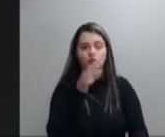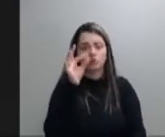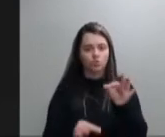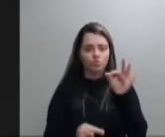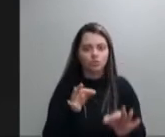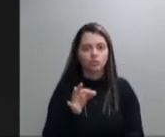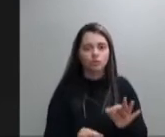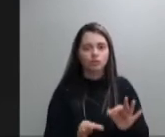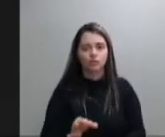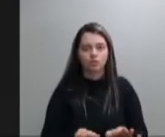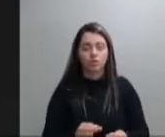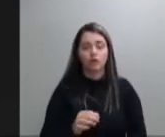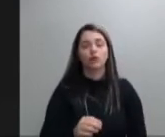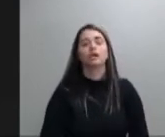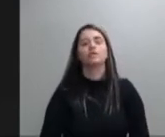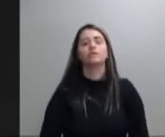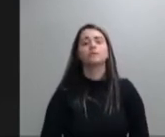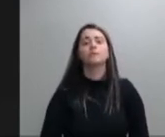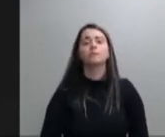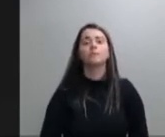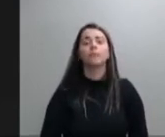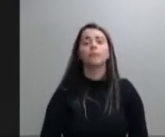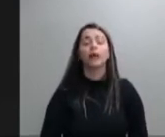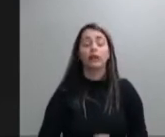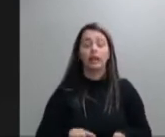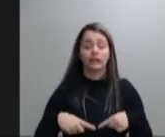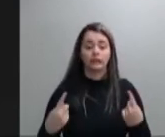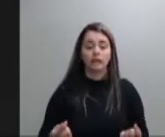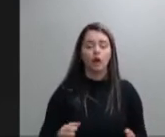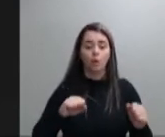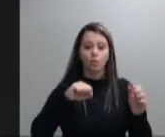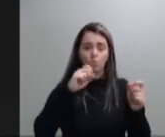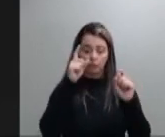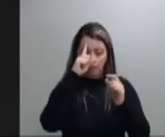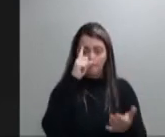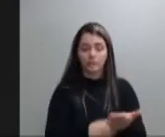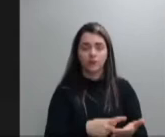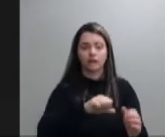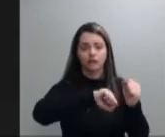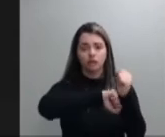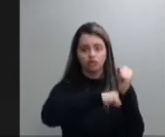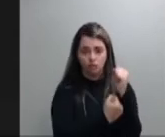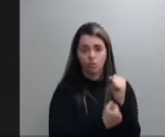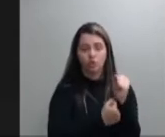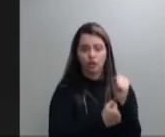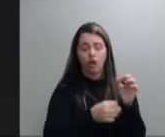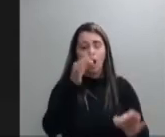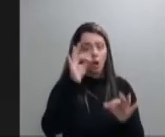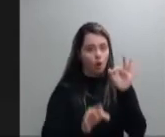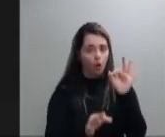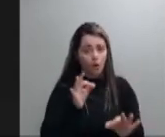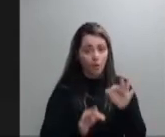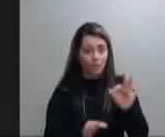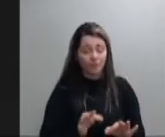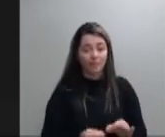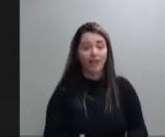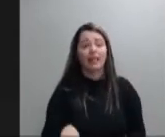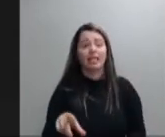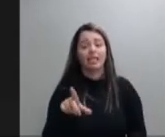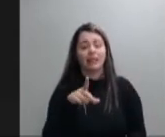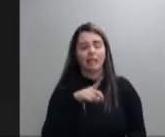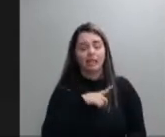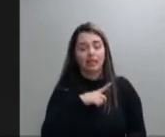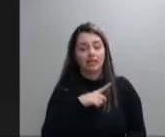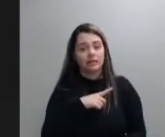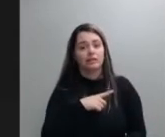no julgamento do mandato de segurança concedendo a ordem estaria em conformidade com os julgados do CNJ